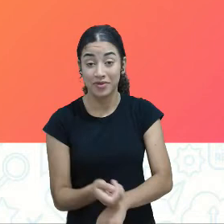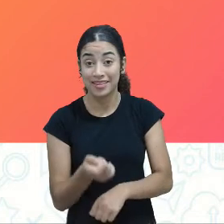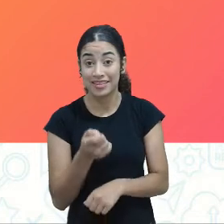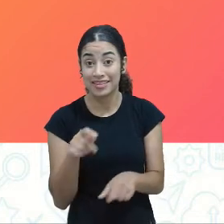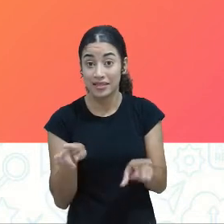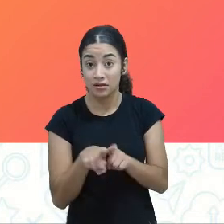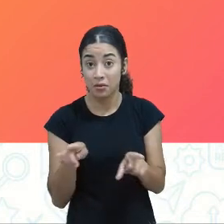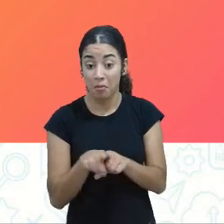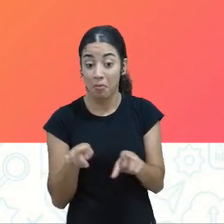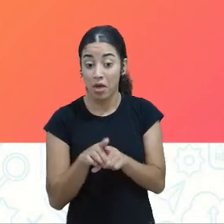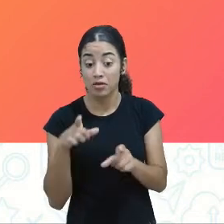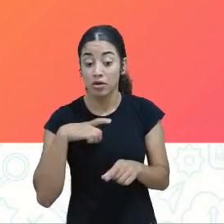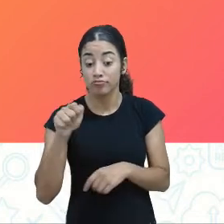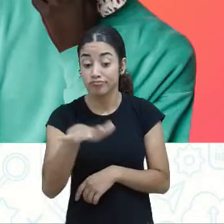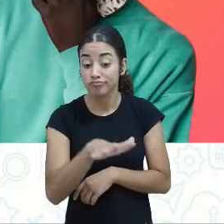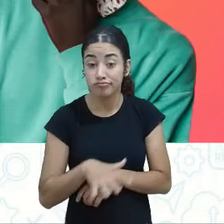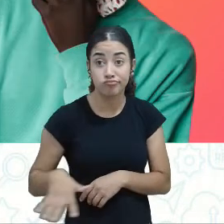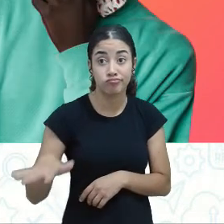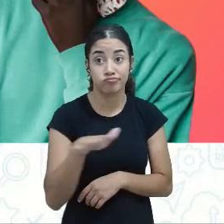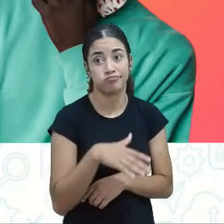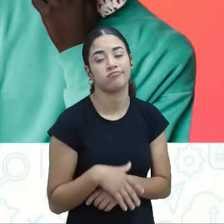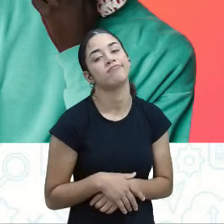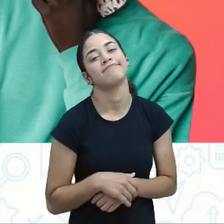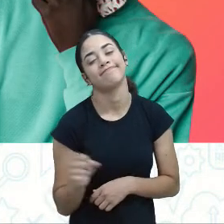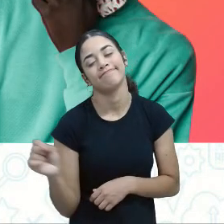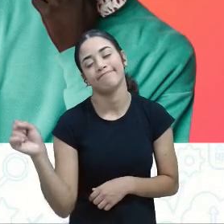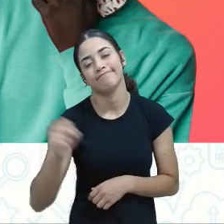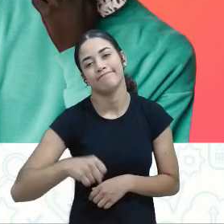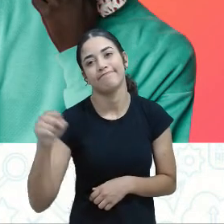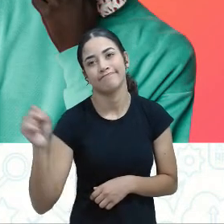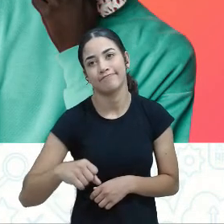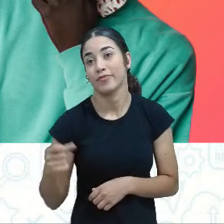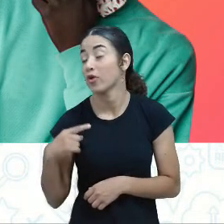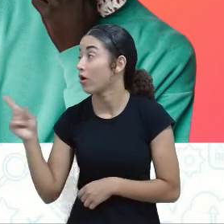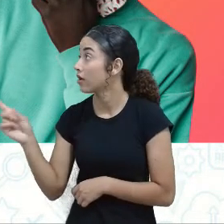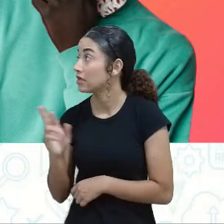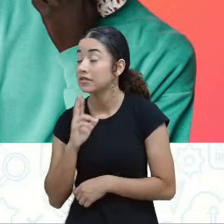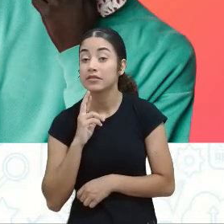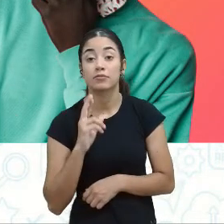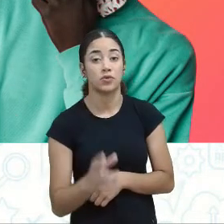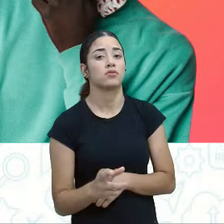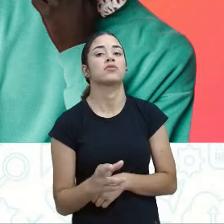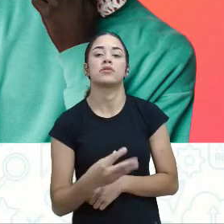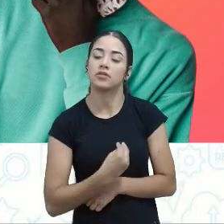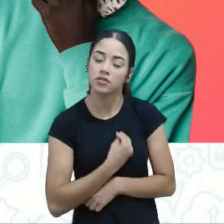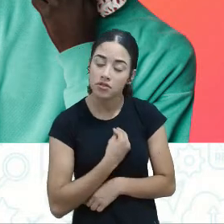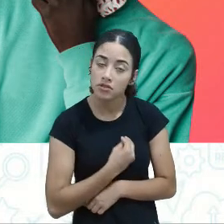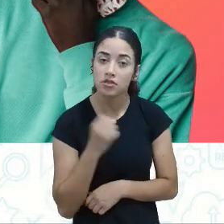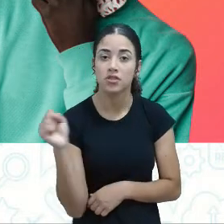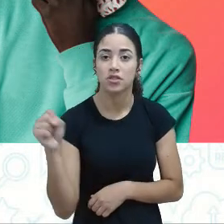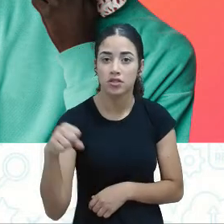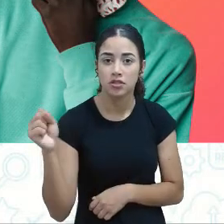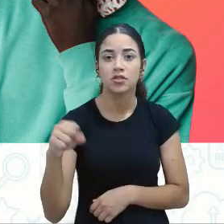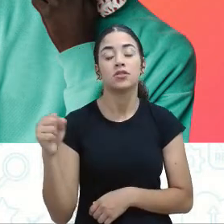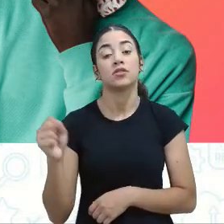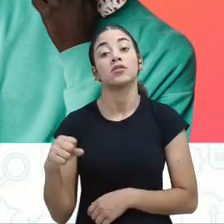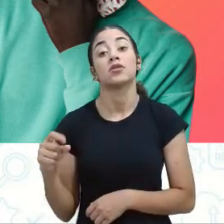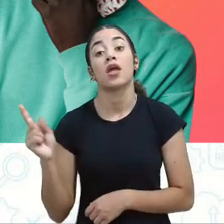questões territoriais? Sim. Existe sim. Olha aí a resposta do rapaz. Existe sim.